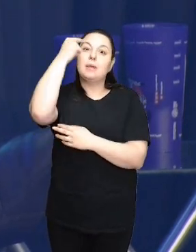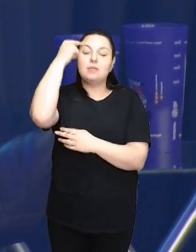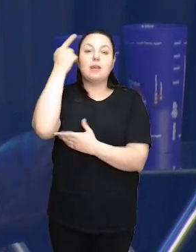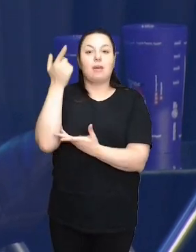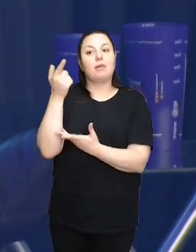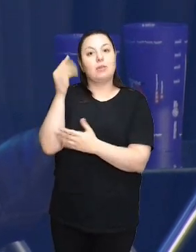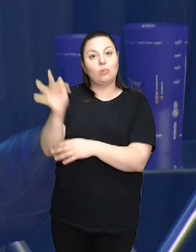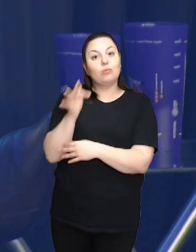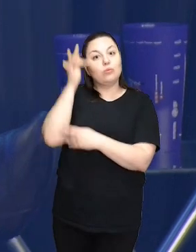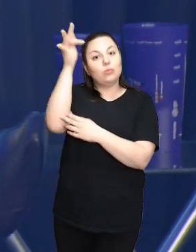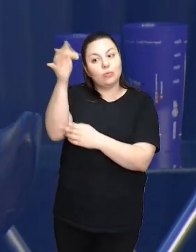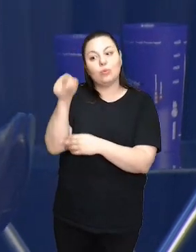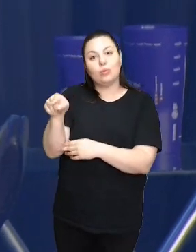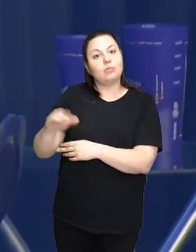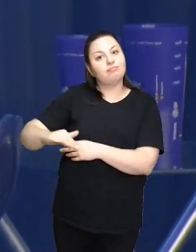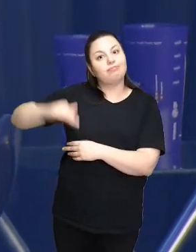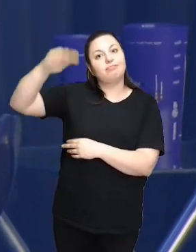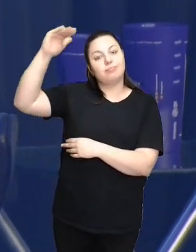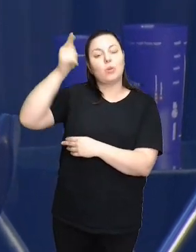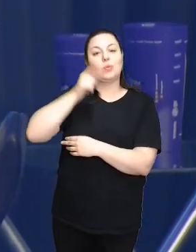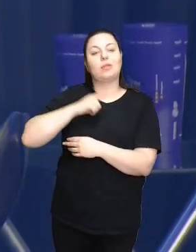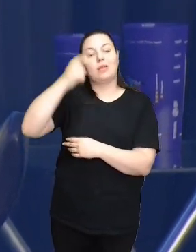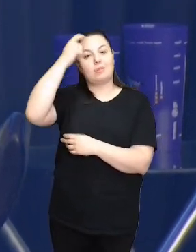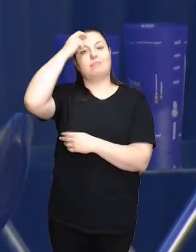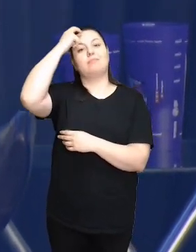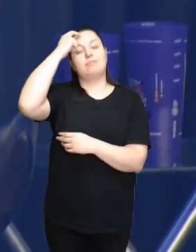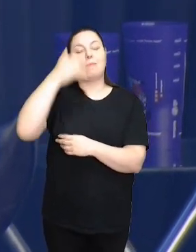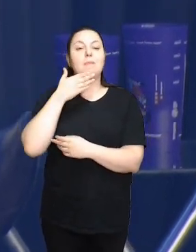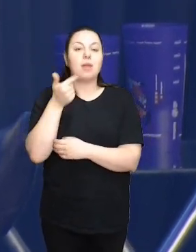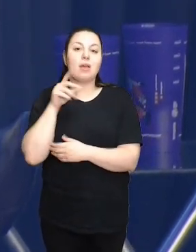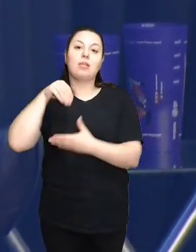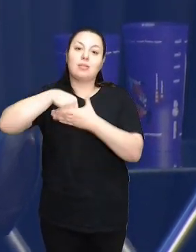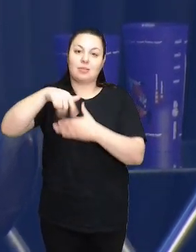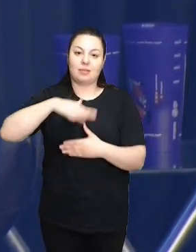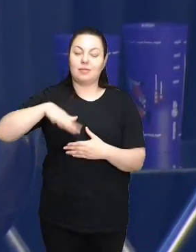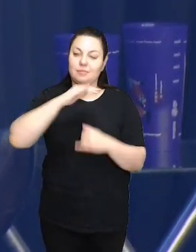né, adequados aí na sua interação no meio ambiente social, no meio ambiente digital.